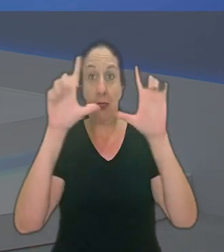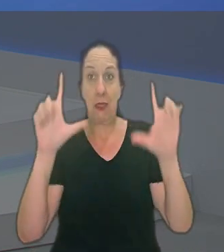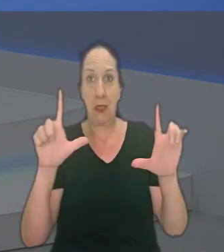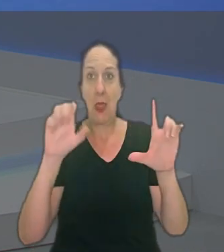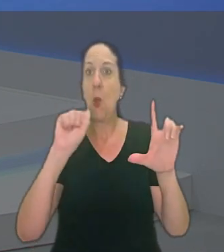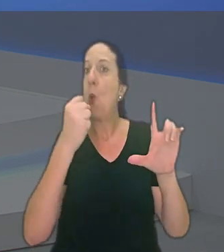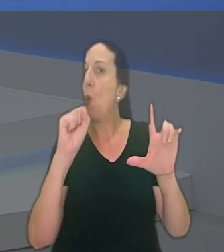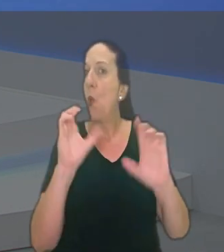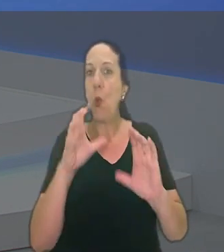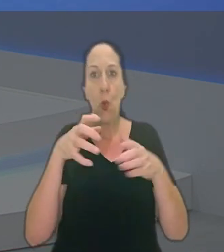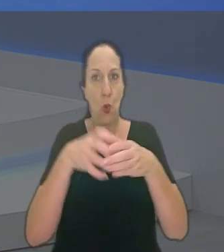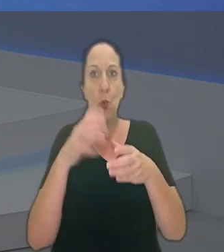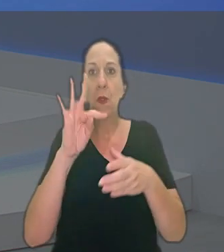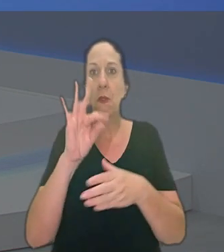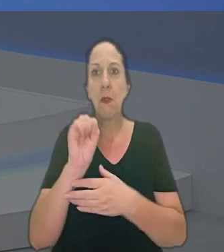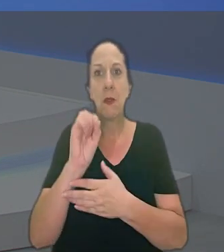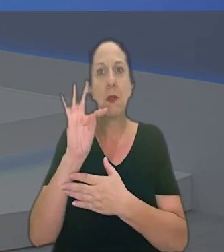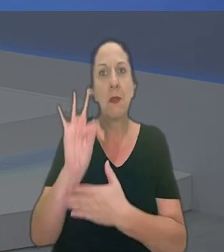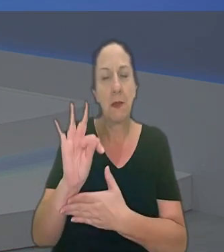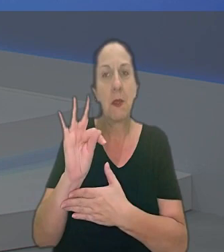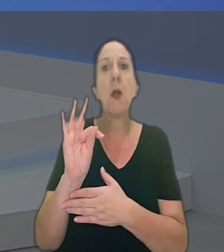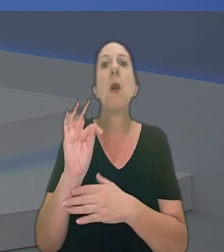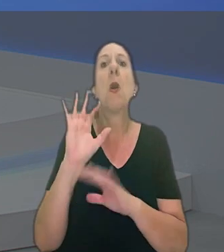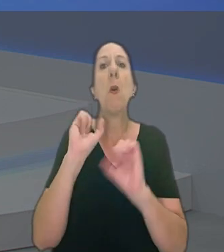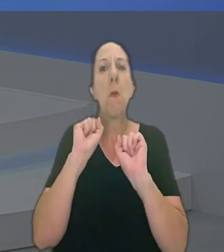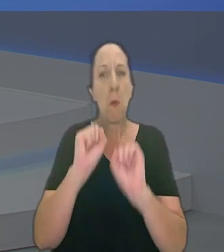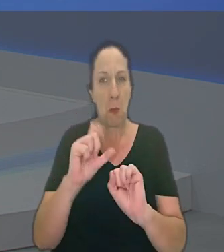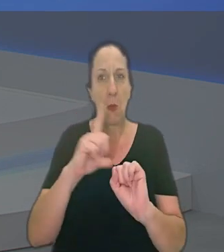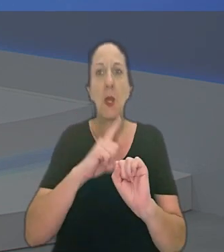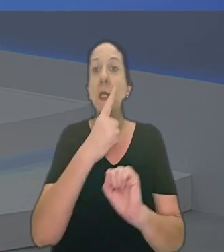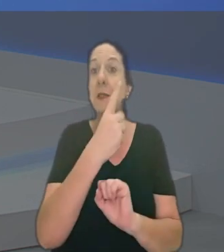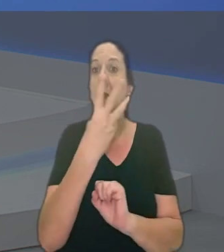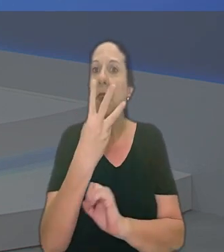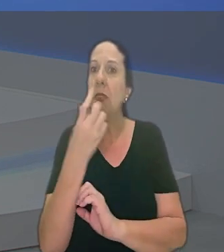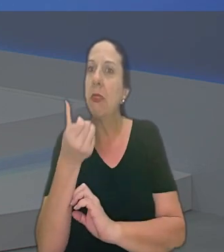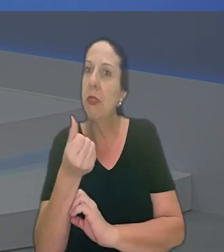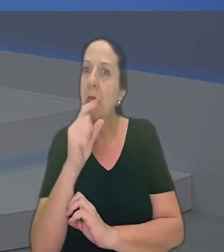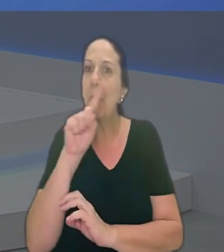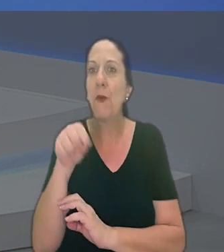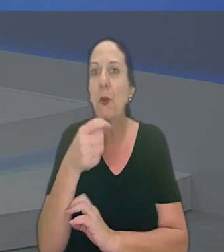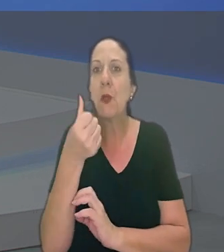na nossa tela, as 8 turmas do TST possuem um índice médio de